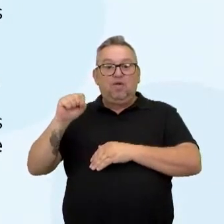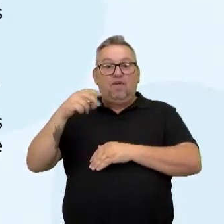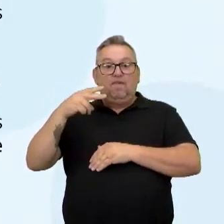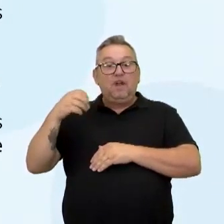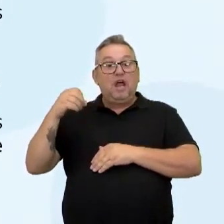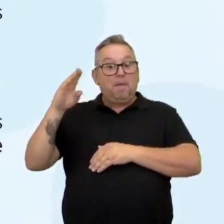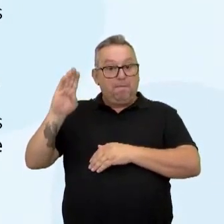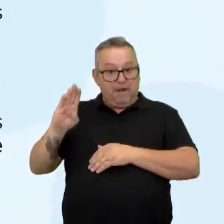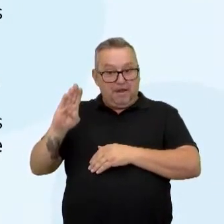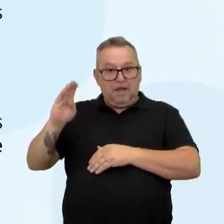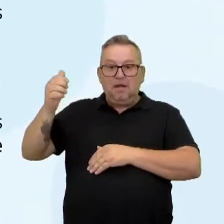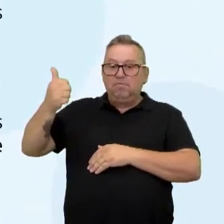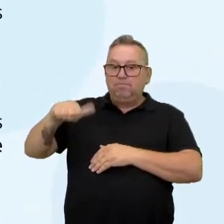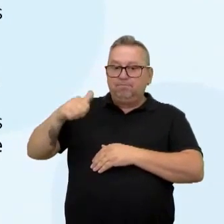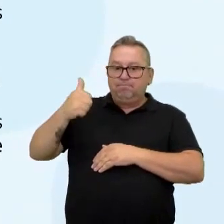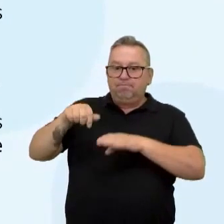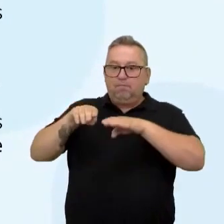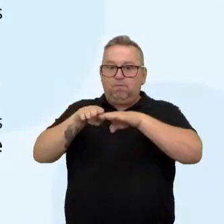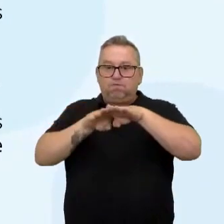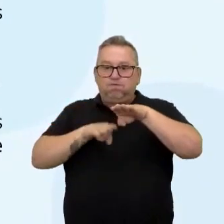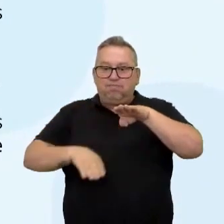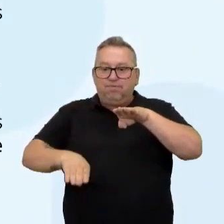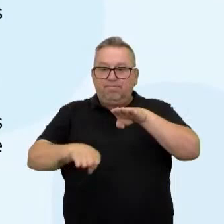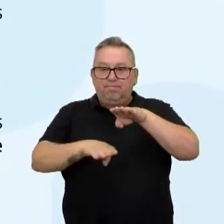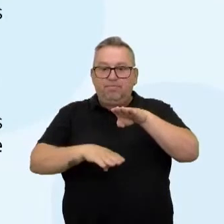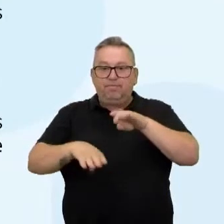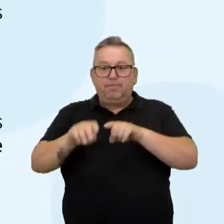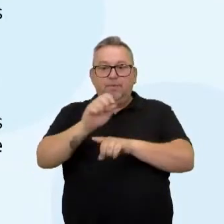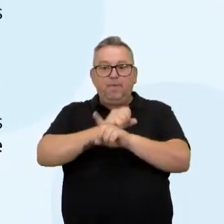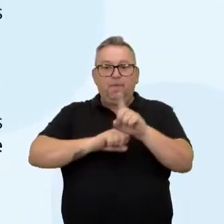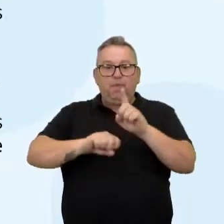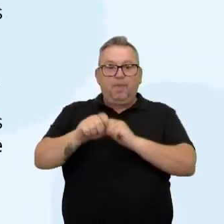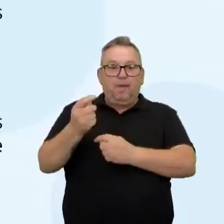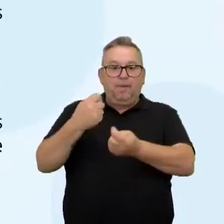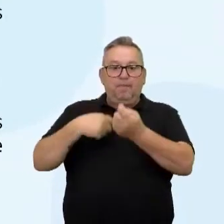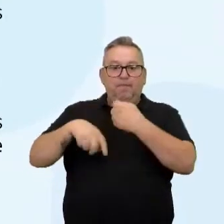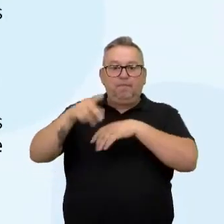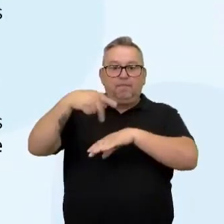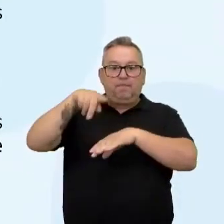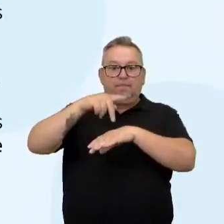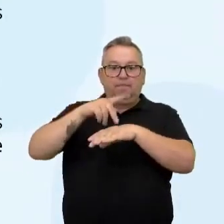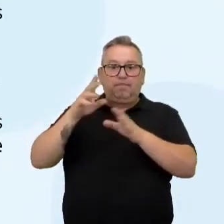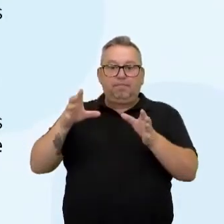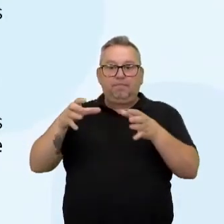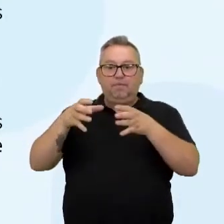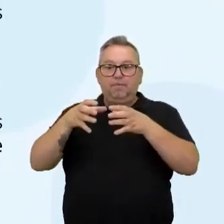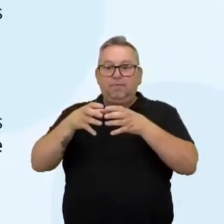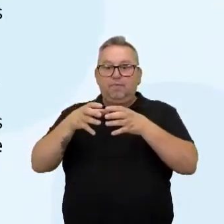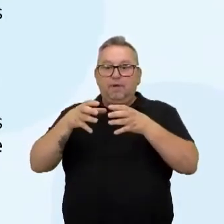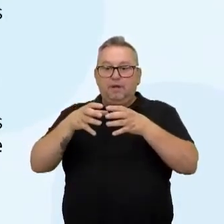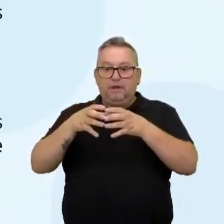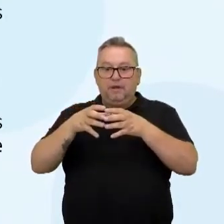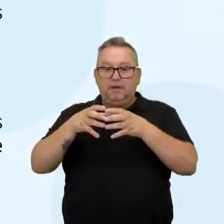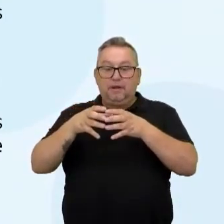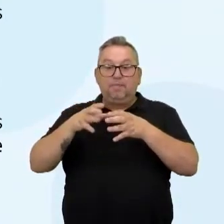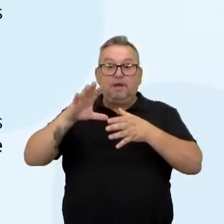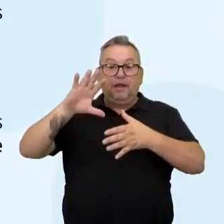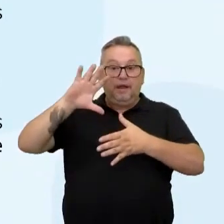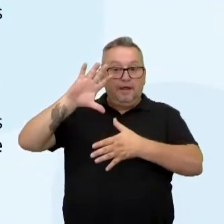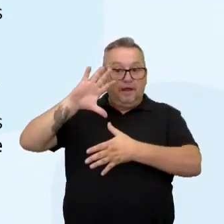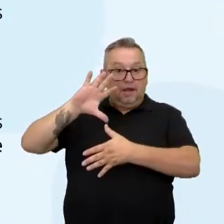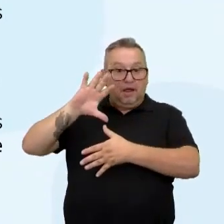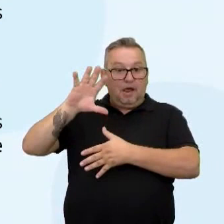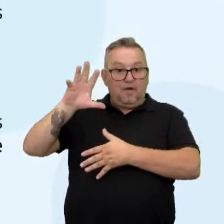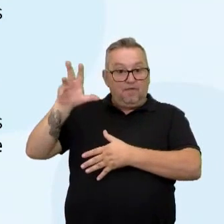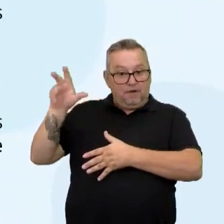EF08GE20B. Analisar as desigualdades sociais e econômicas de países e grupos de países da